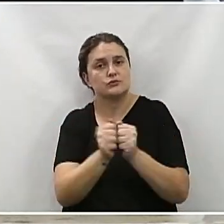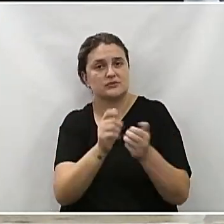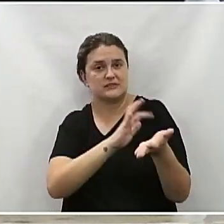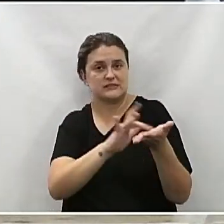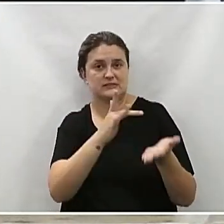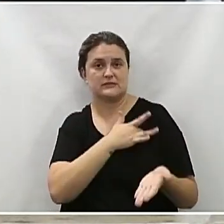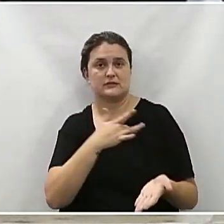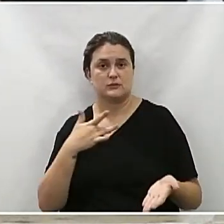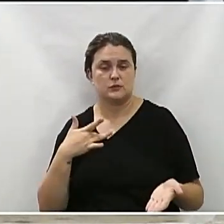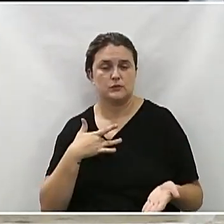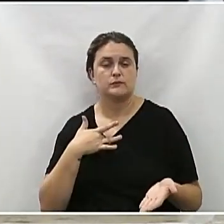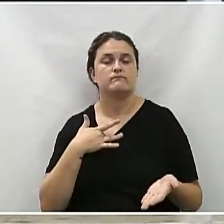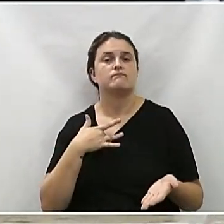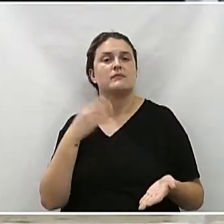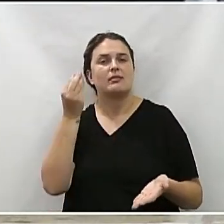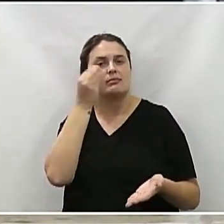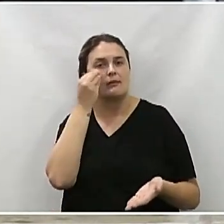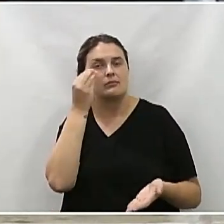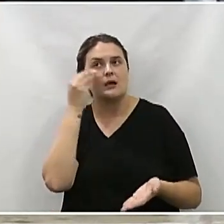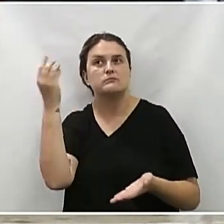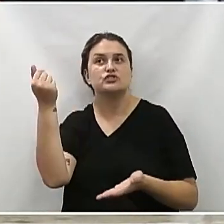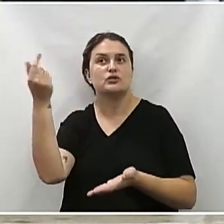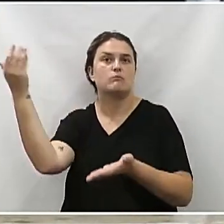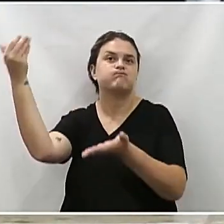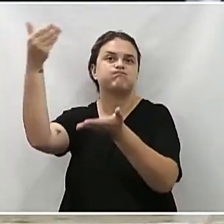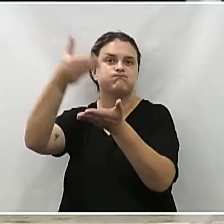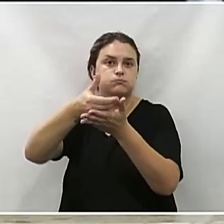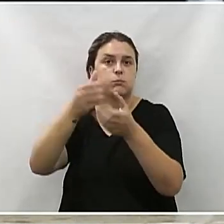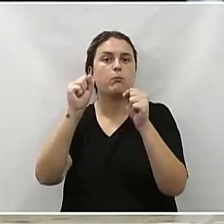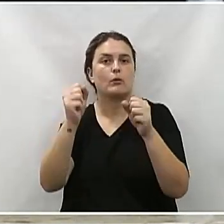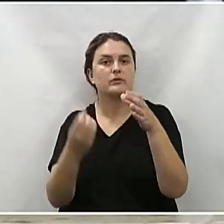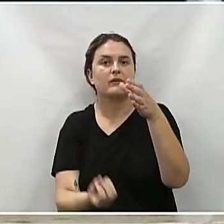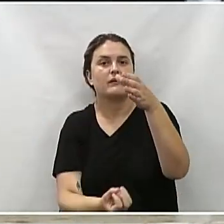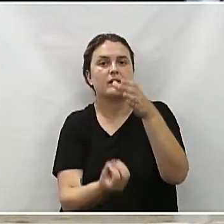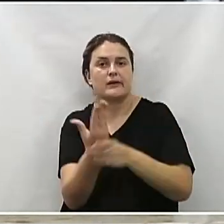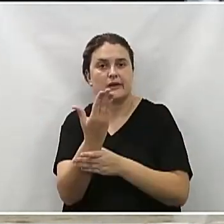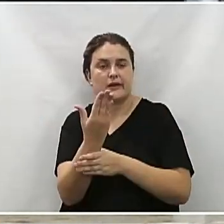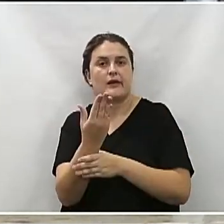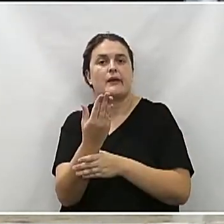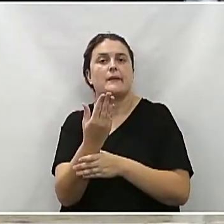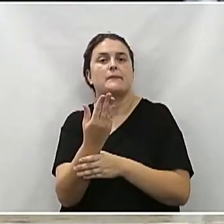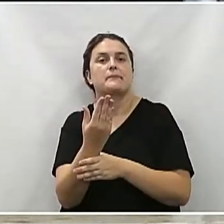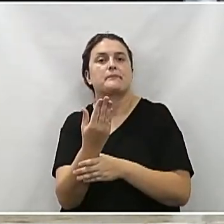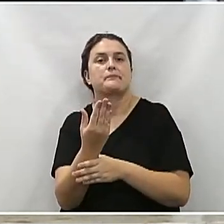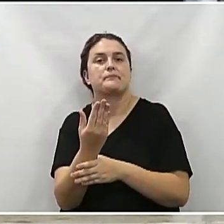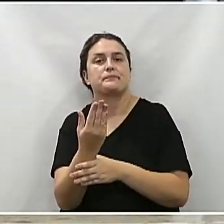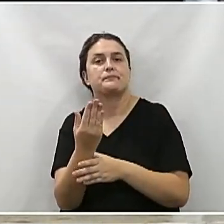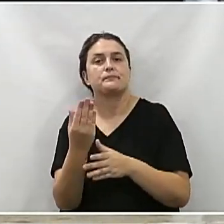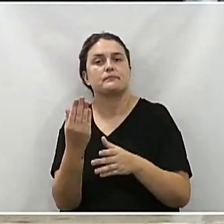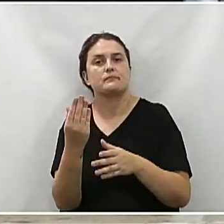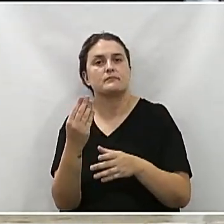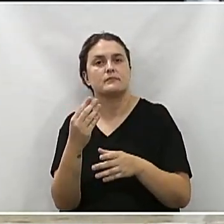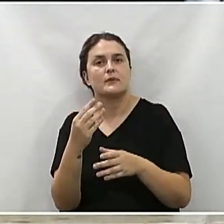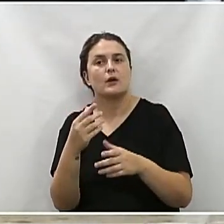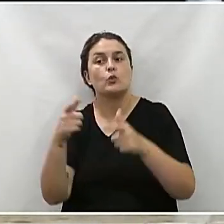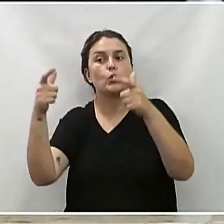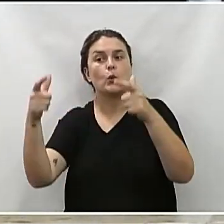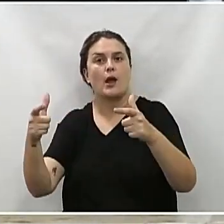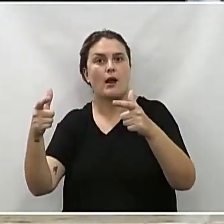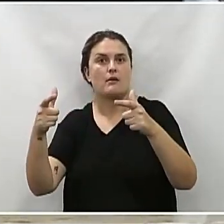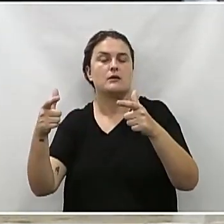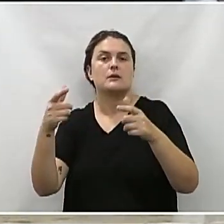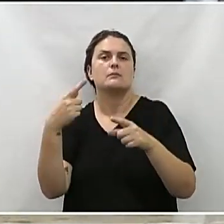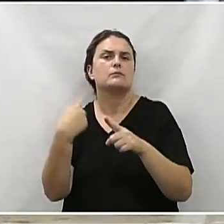Secretaria de Saúde buscar incentivo de poder criar um programa mais espaçoso